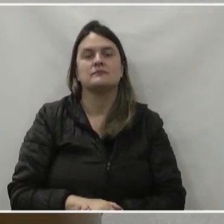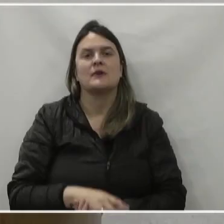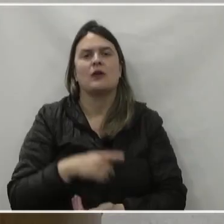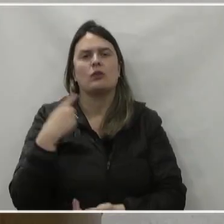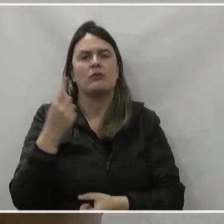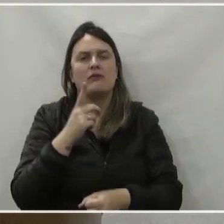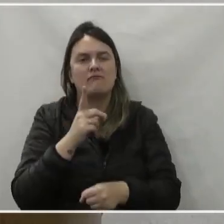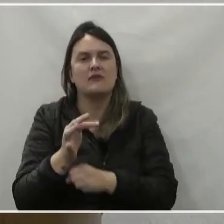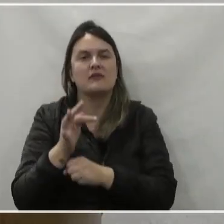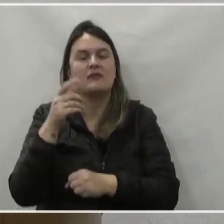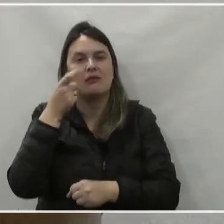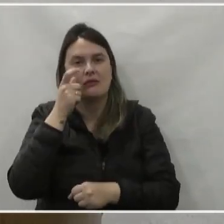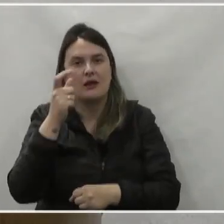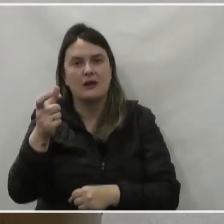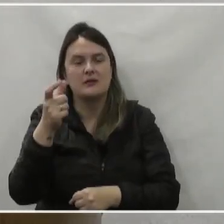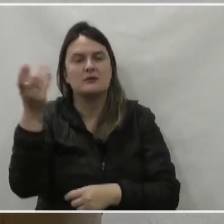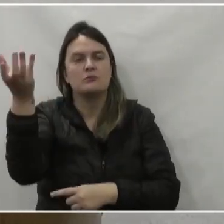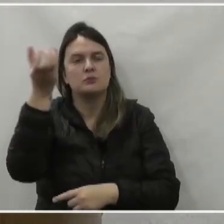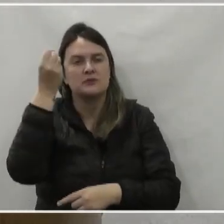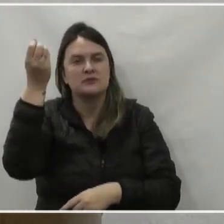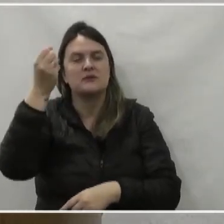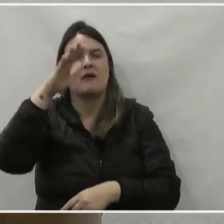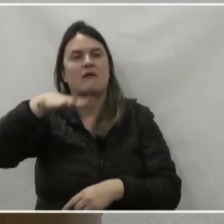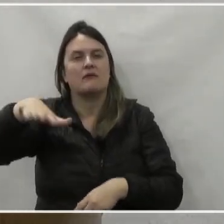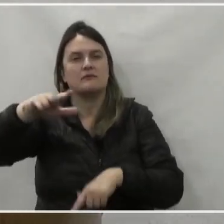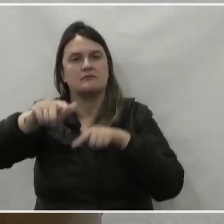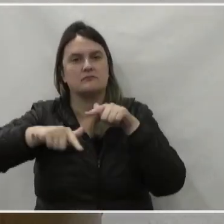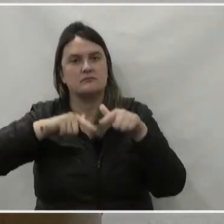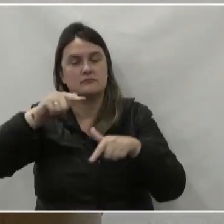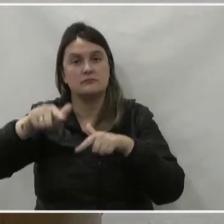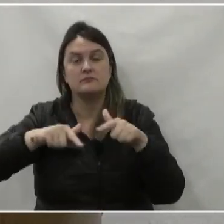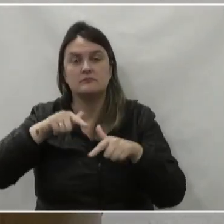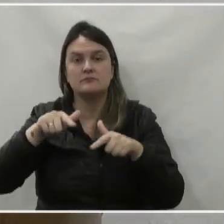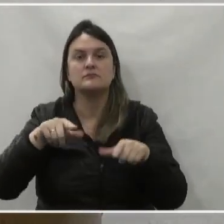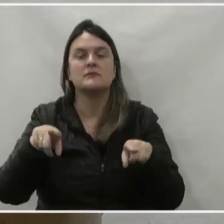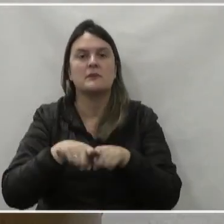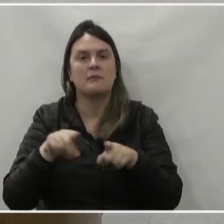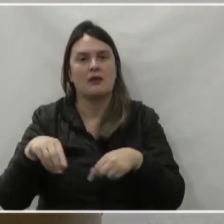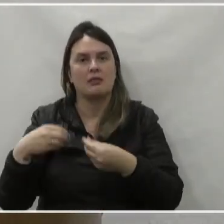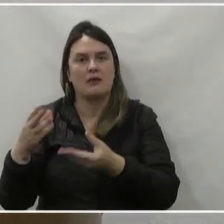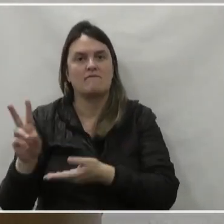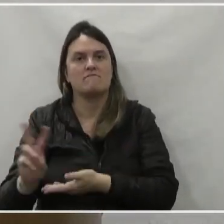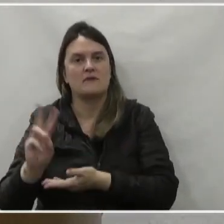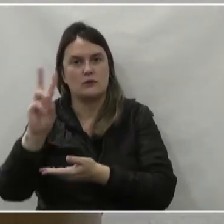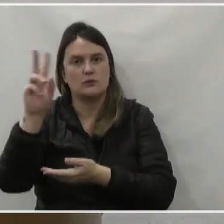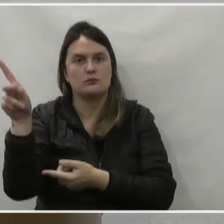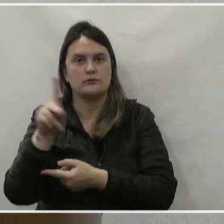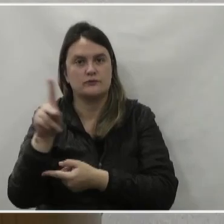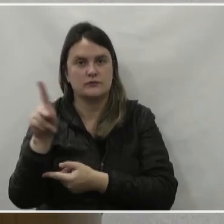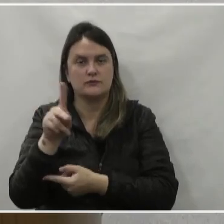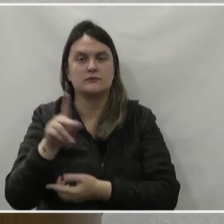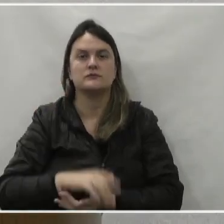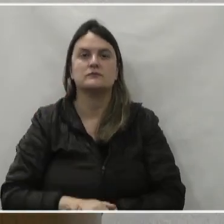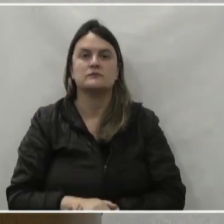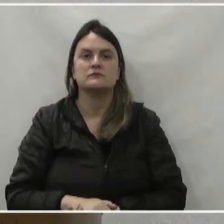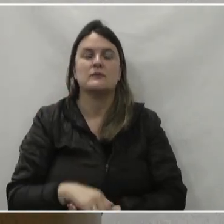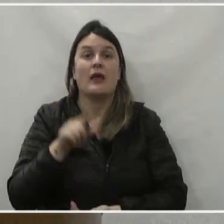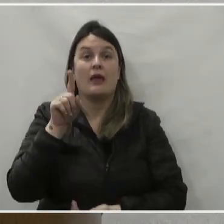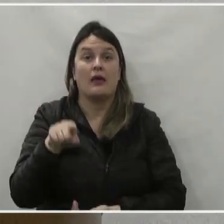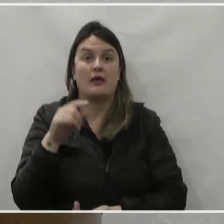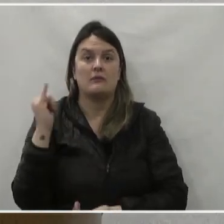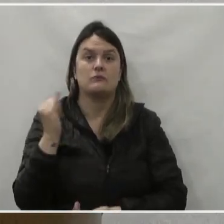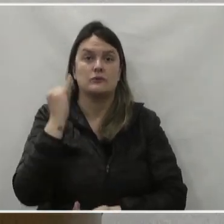defende os interesses previdenciários, trabalhistas e a valorização do professor, é